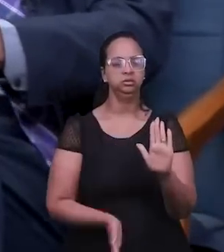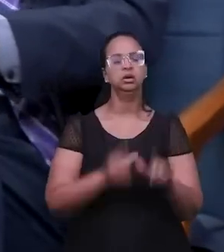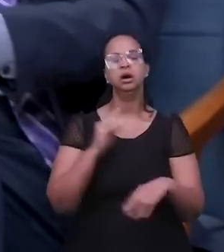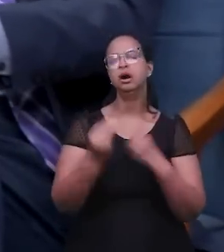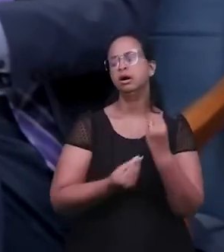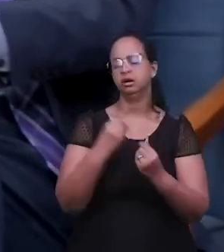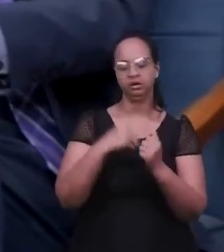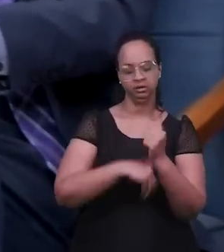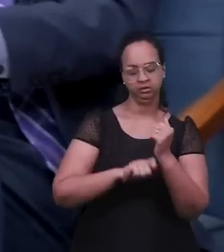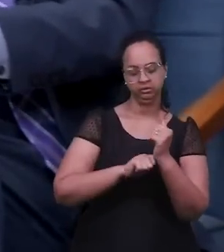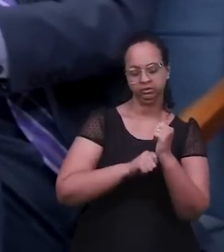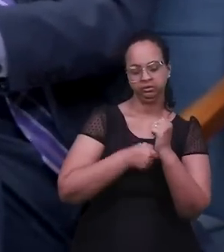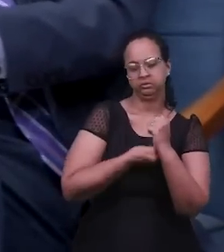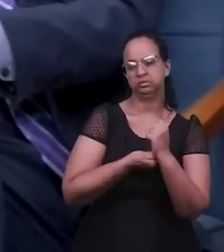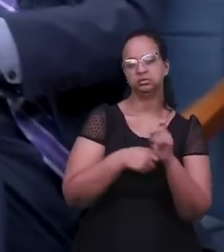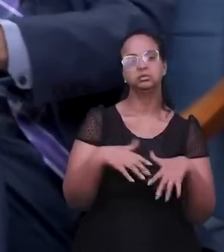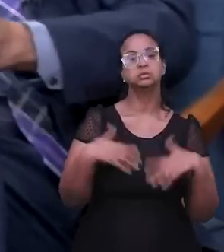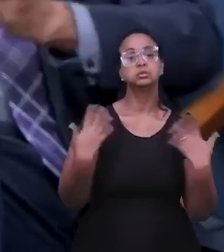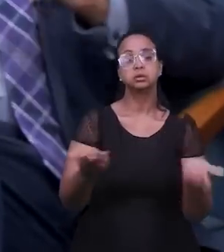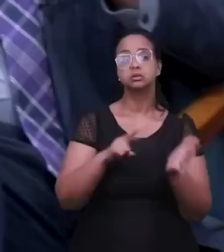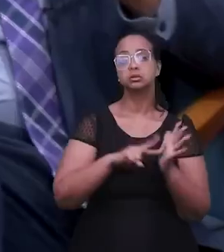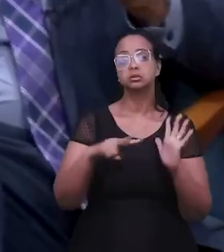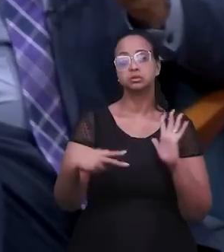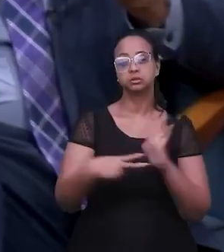bíblico aquilo que é o segredo.